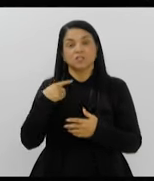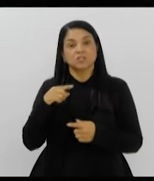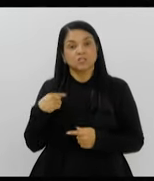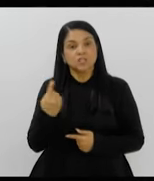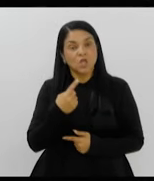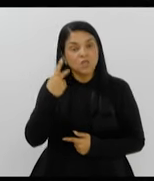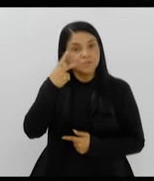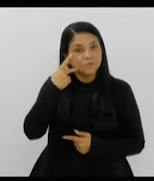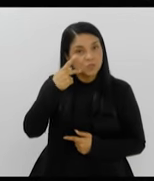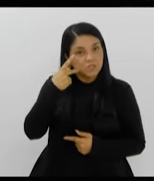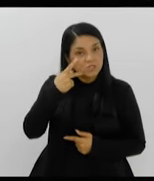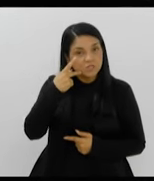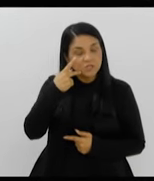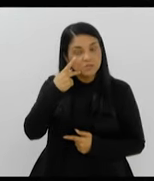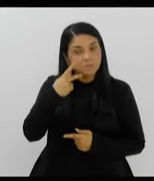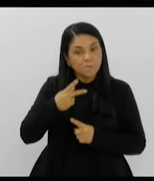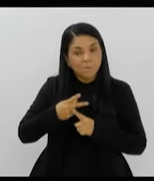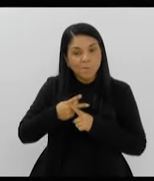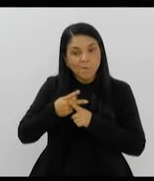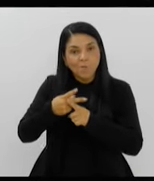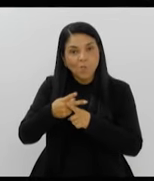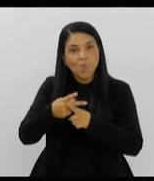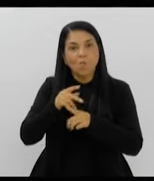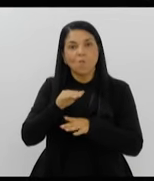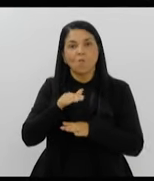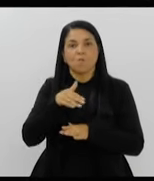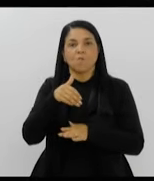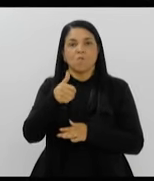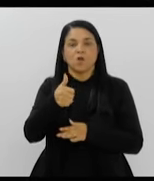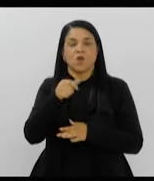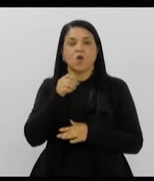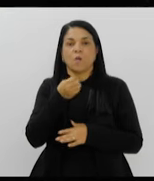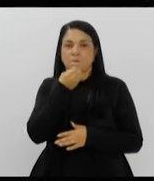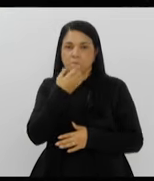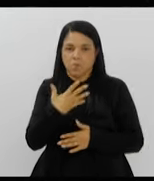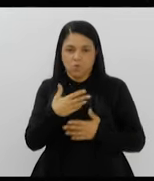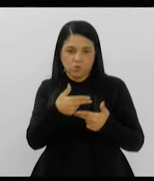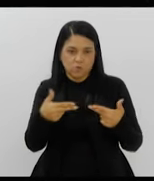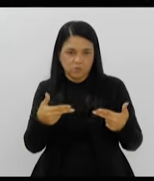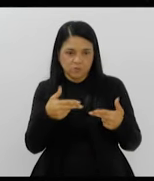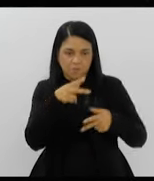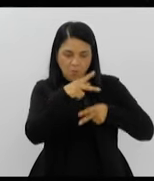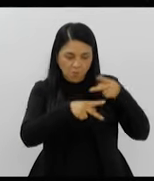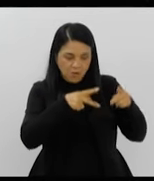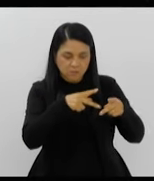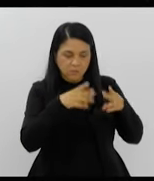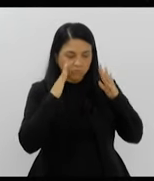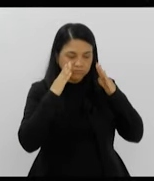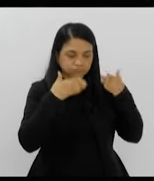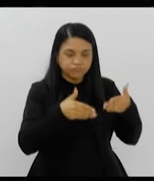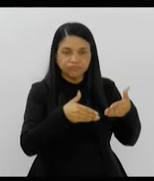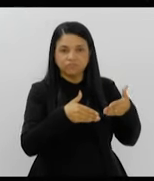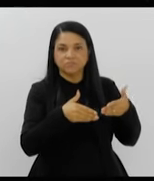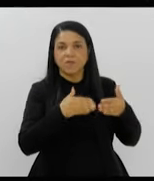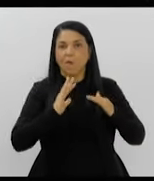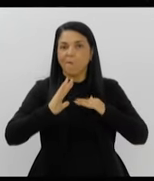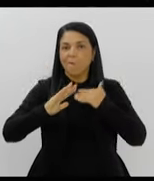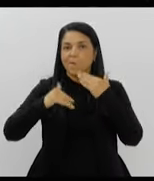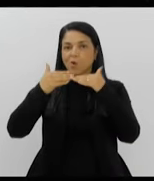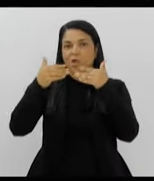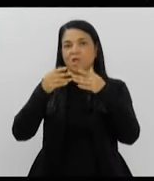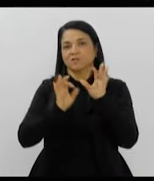buscando o bem maior. E o bem maior é a ordem, é o